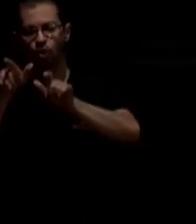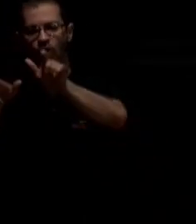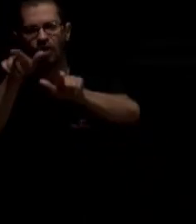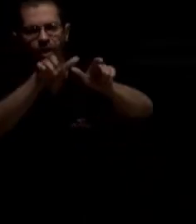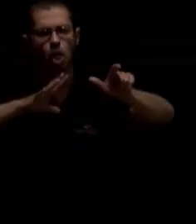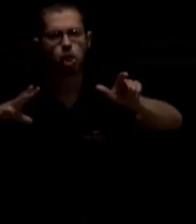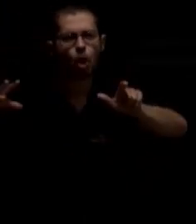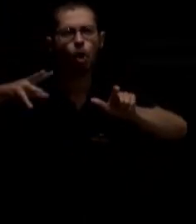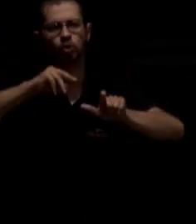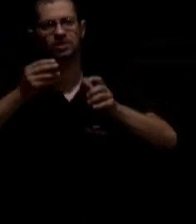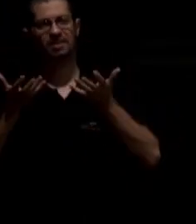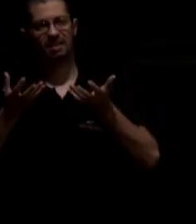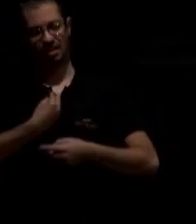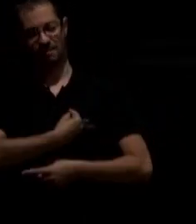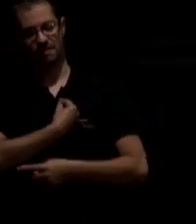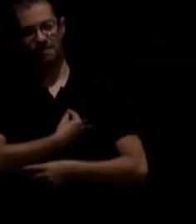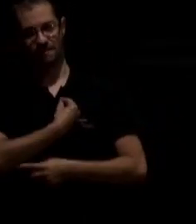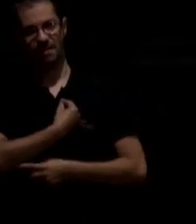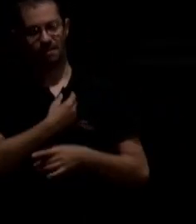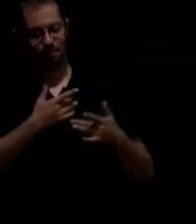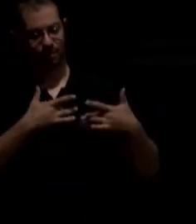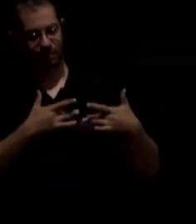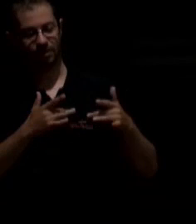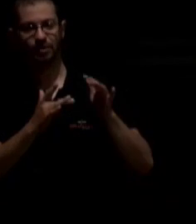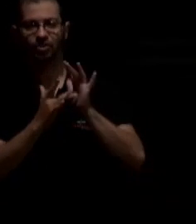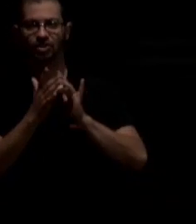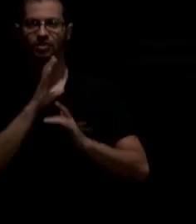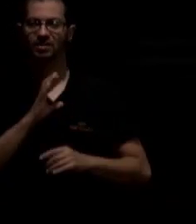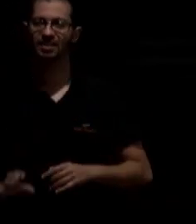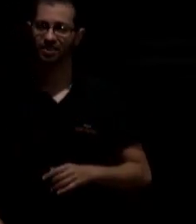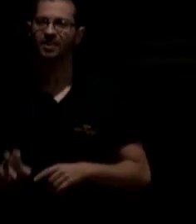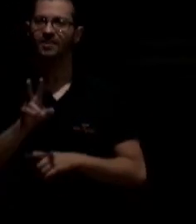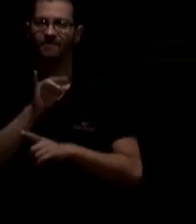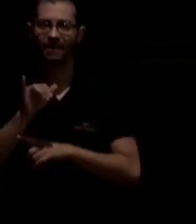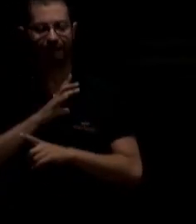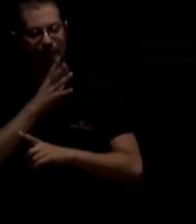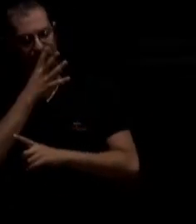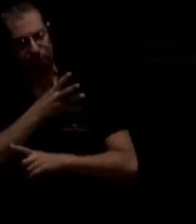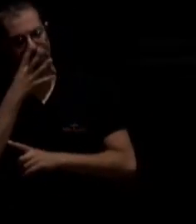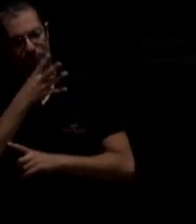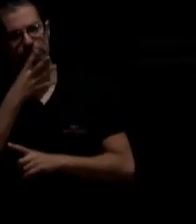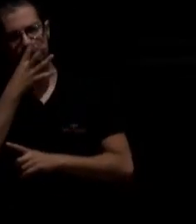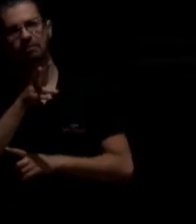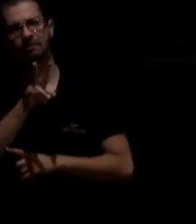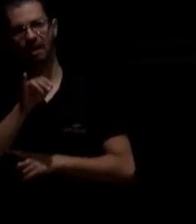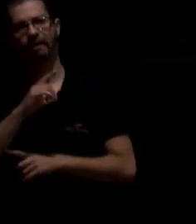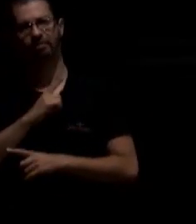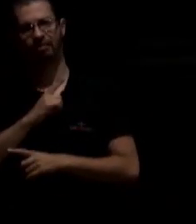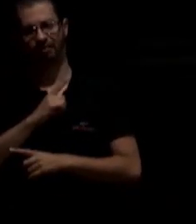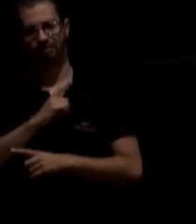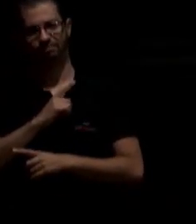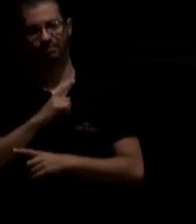perseguido. É o novo normal do cristão. Então, uma perseguição é comum na vida do cristão,